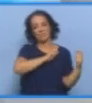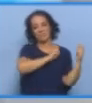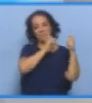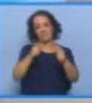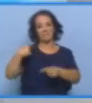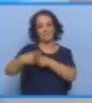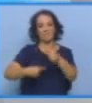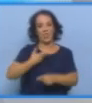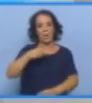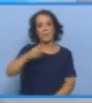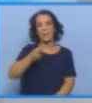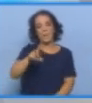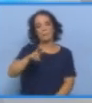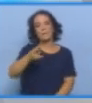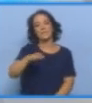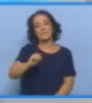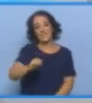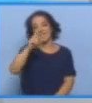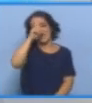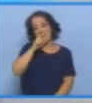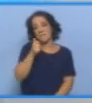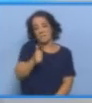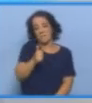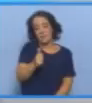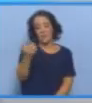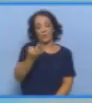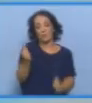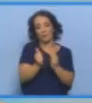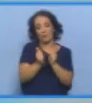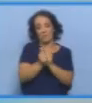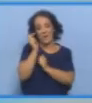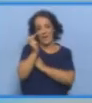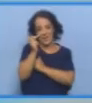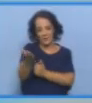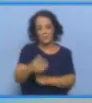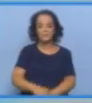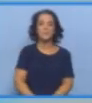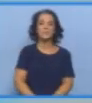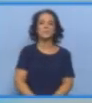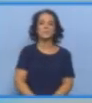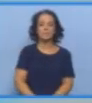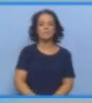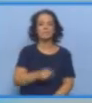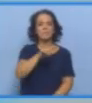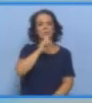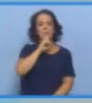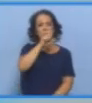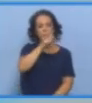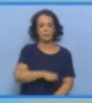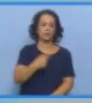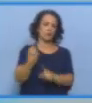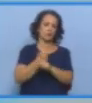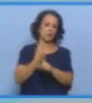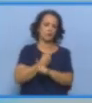Martins e, sobretudo, de quem com ele conviveu mais de perto durante muitos anos. De todas essas intervenções, ou de muitas intervenções que ele foi tendo